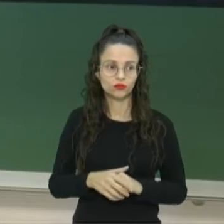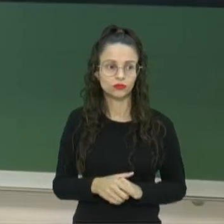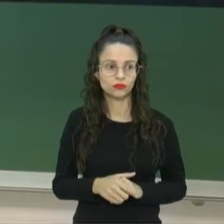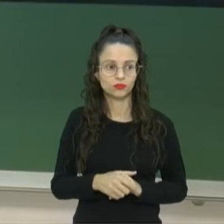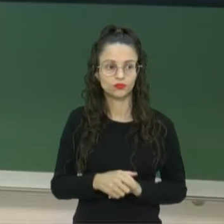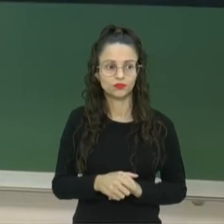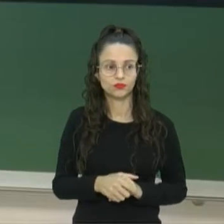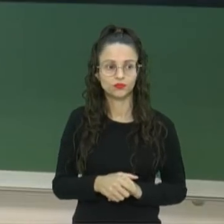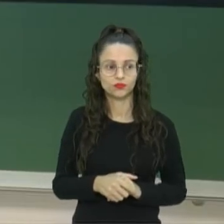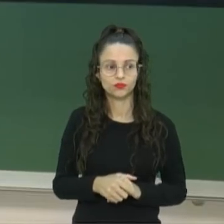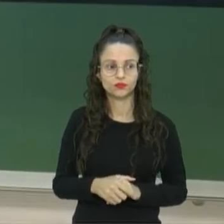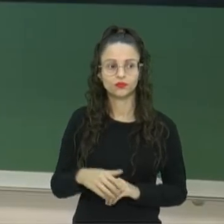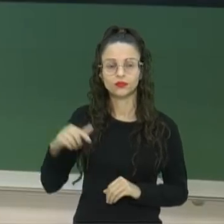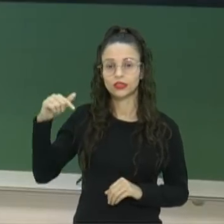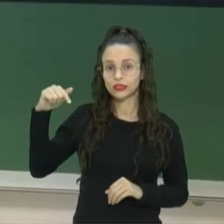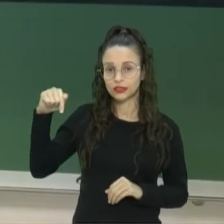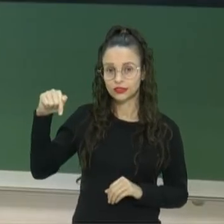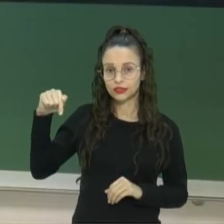dá